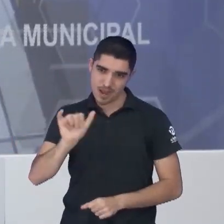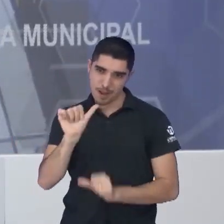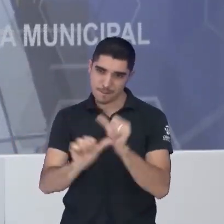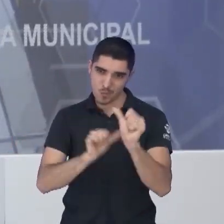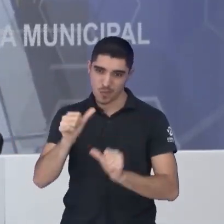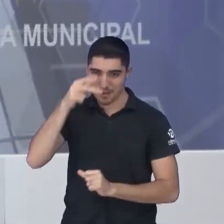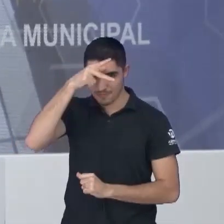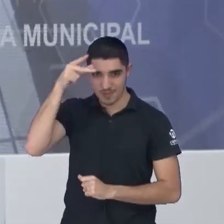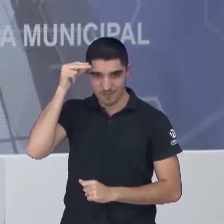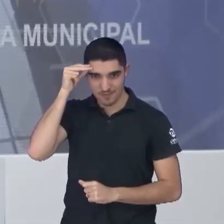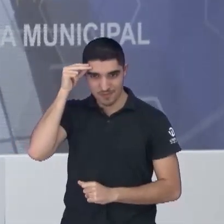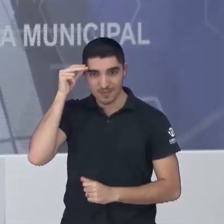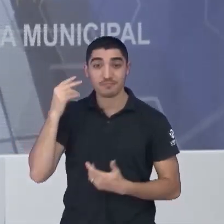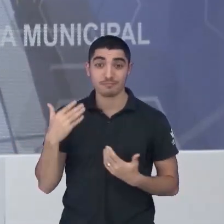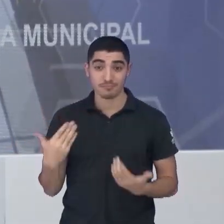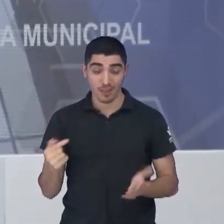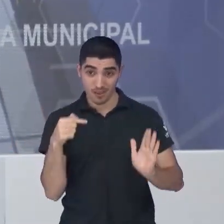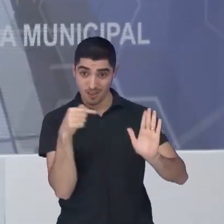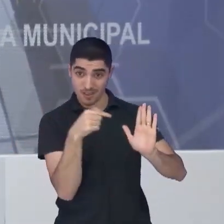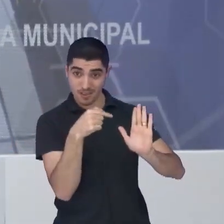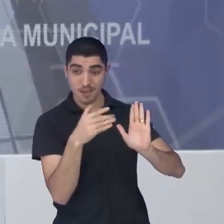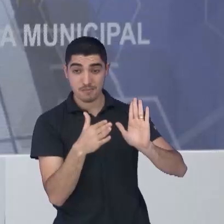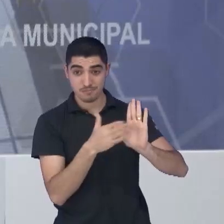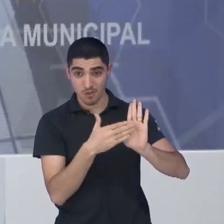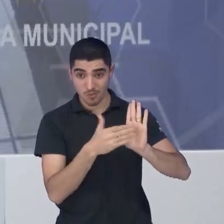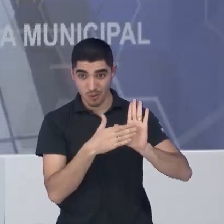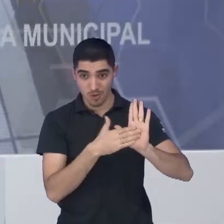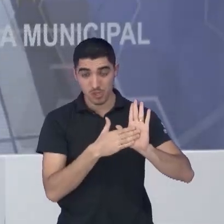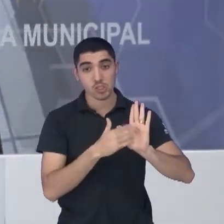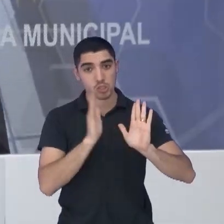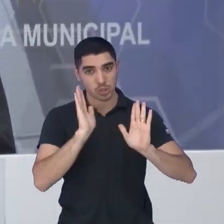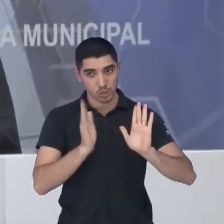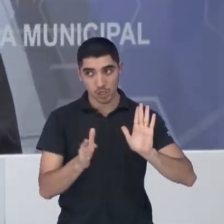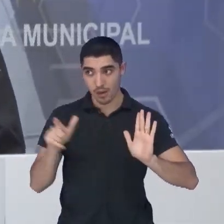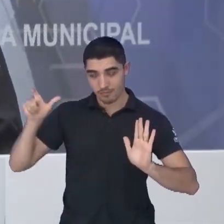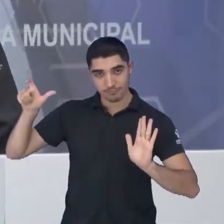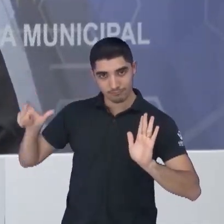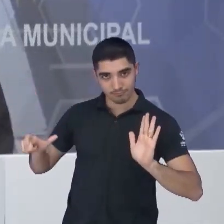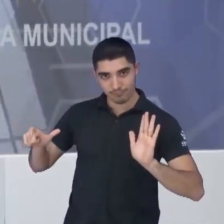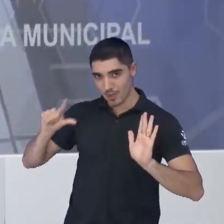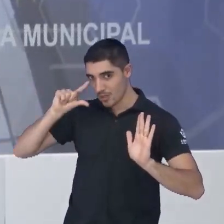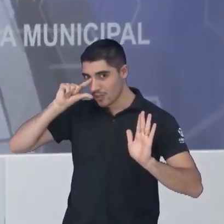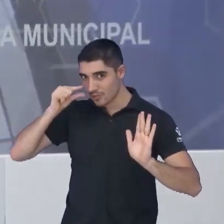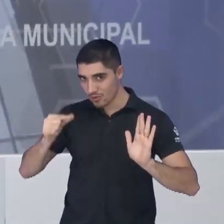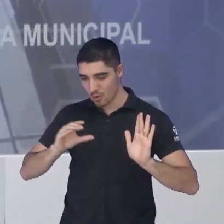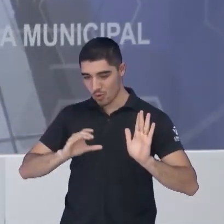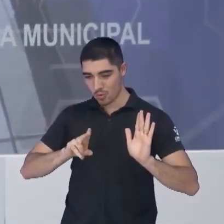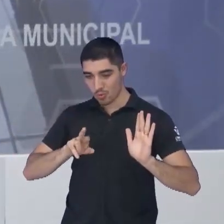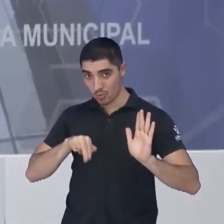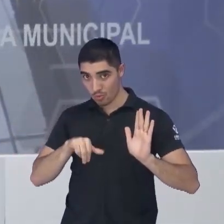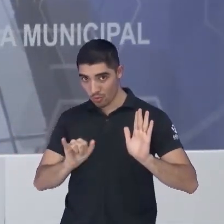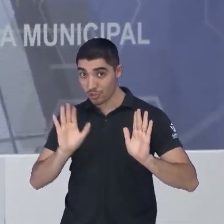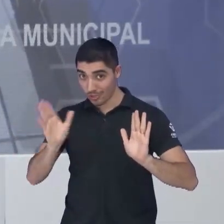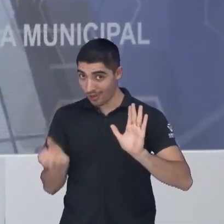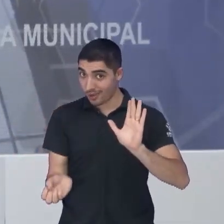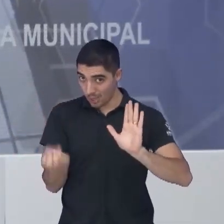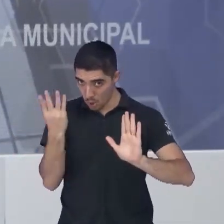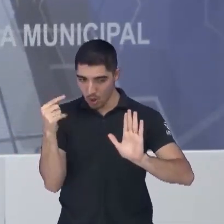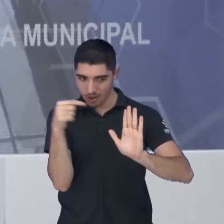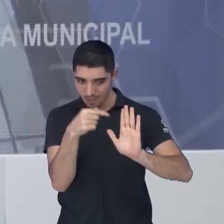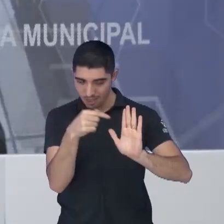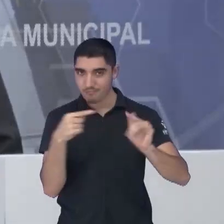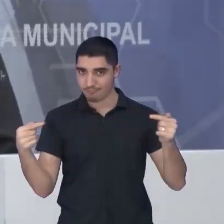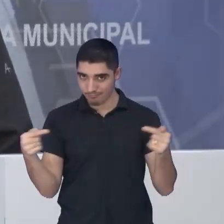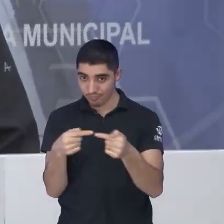e essa proposta já foi encaminhada ao plano de governo do meu candidato, eu tenho certeza que, aprovado o texto integral, nós vamos